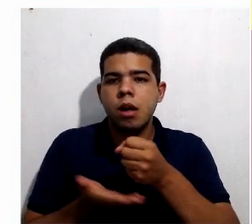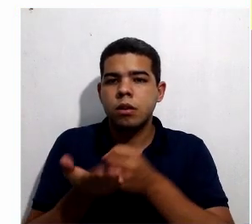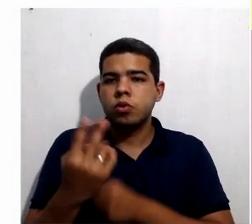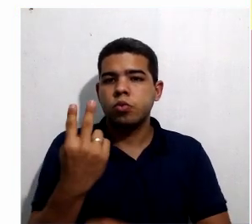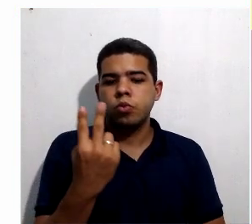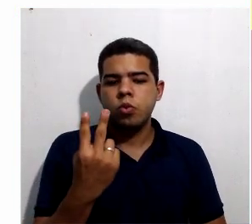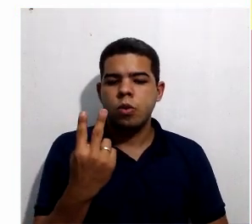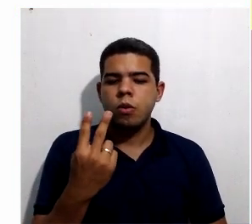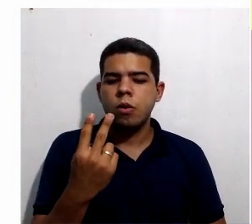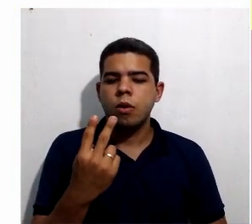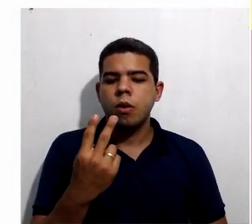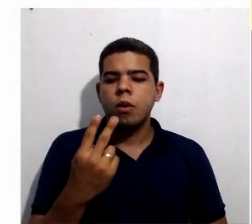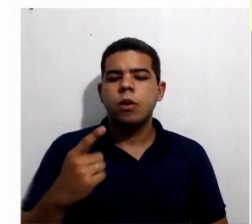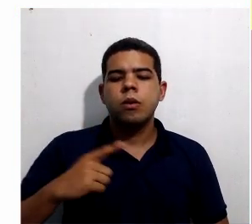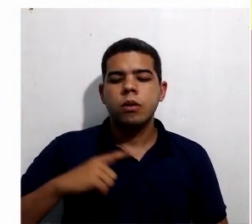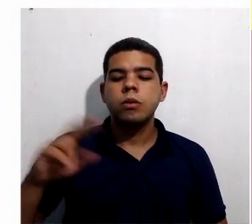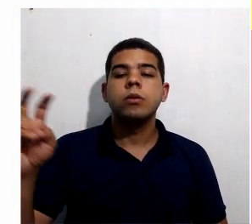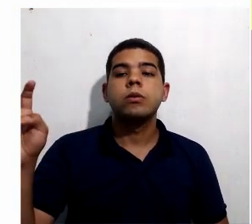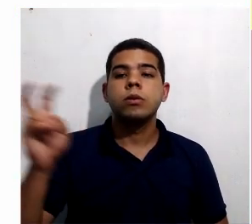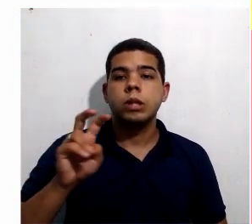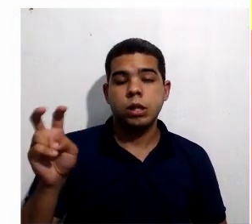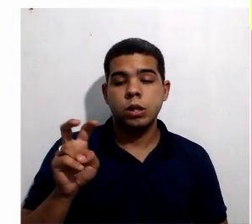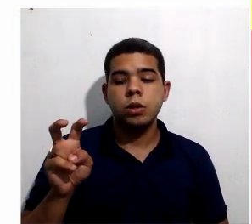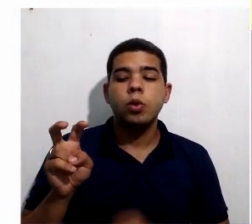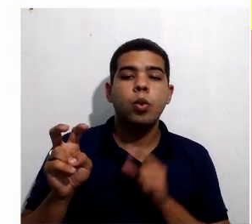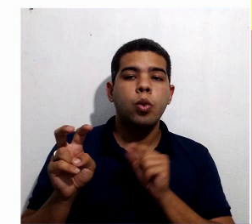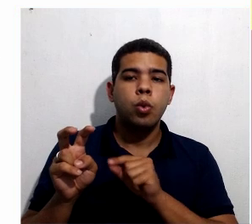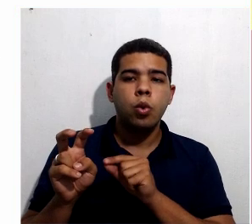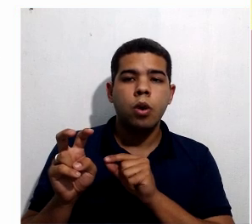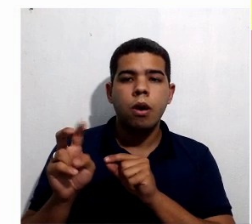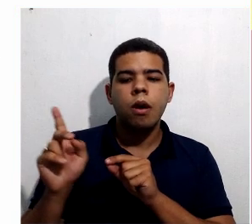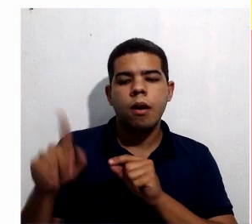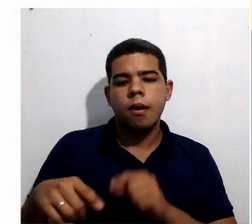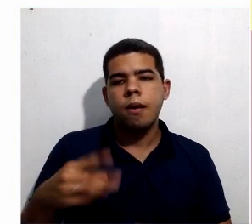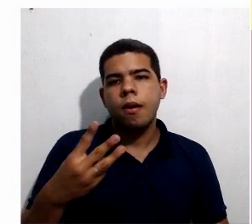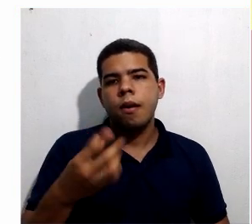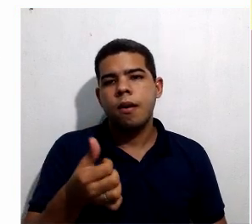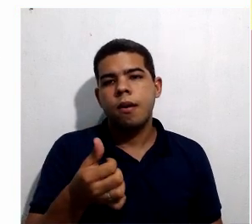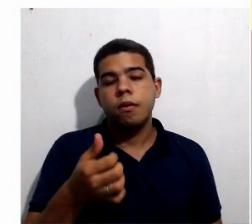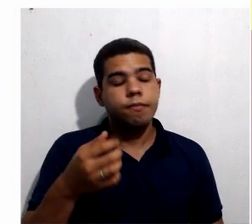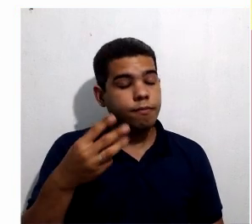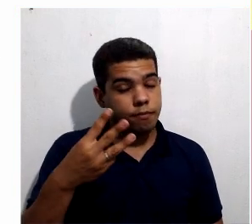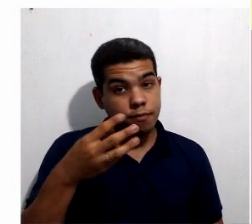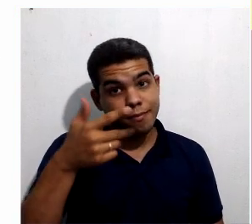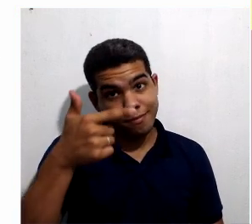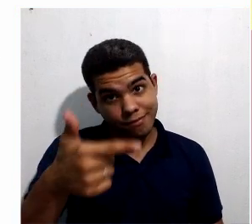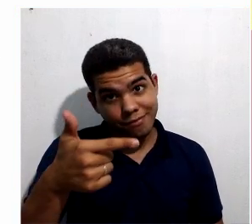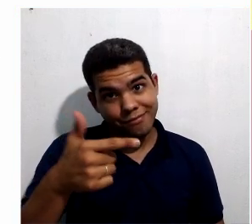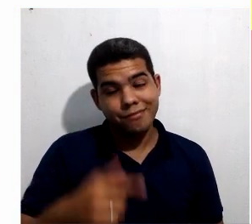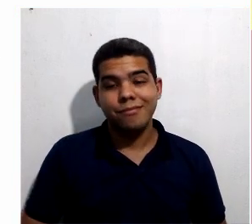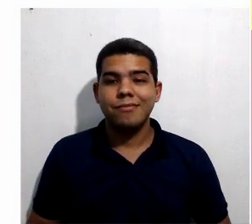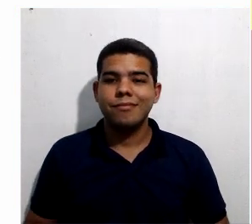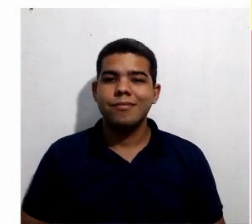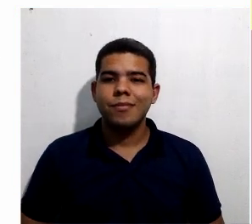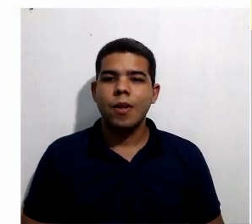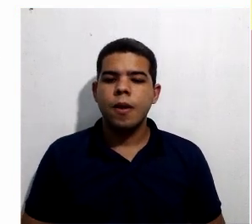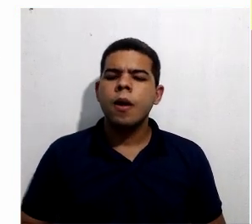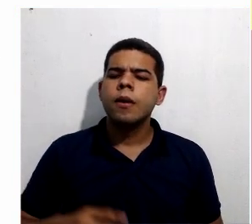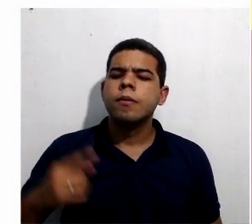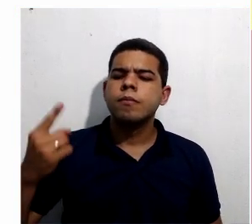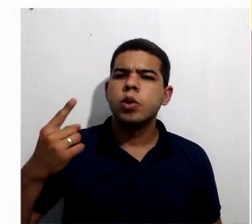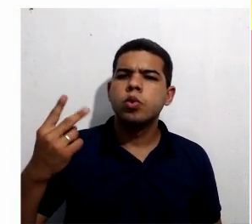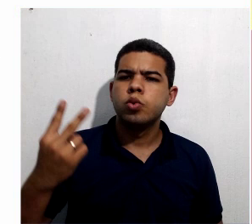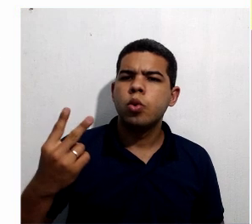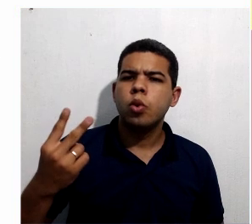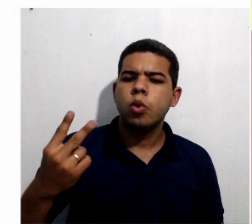2. Logo, o quinto termo é 32. Ah, tá ok. Então vamos observar aqui.